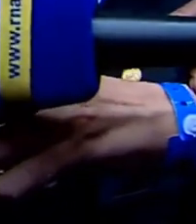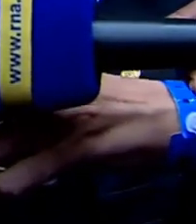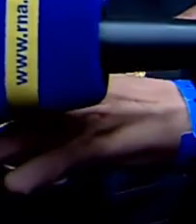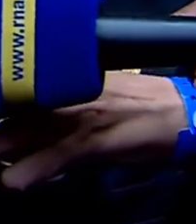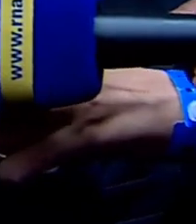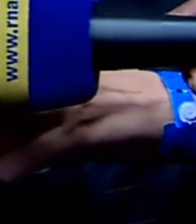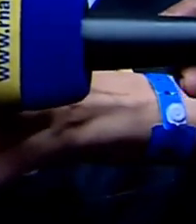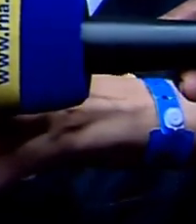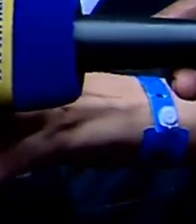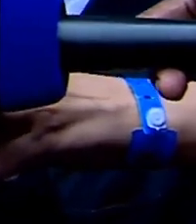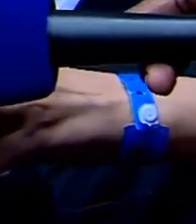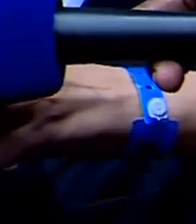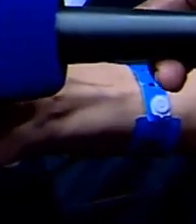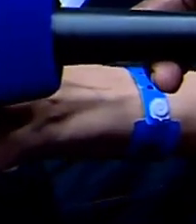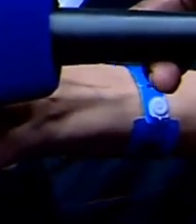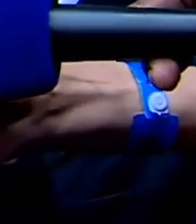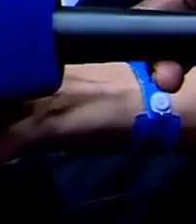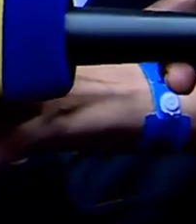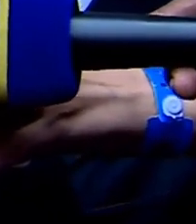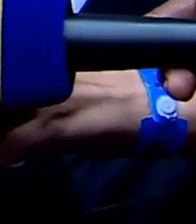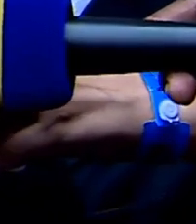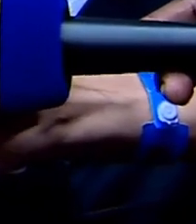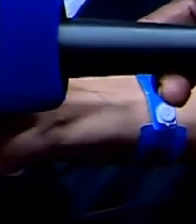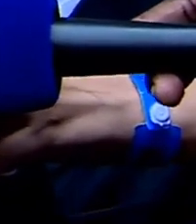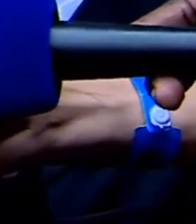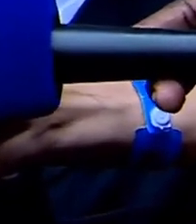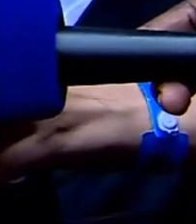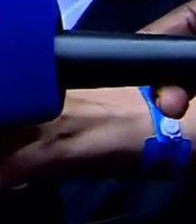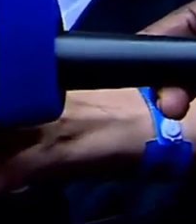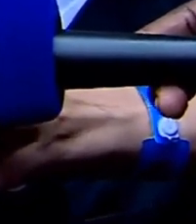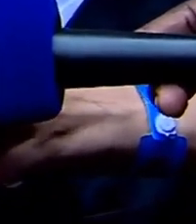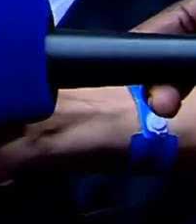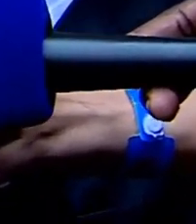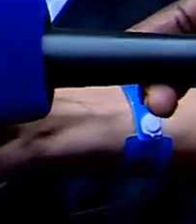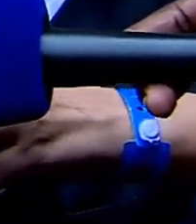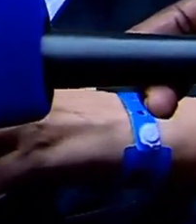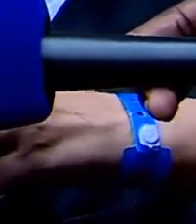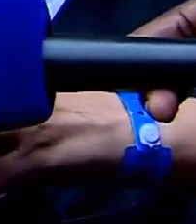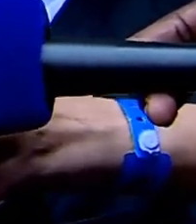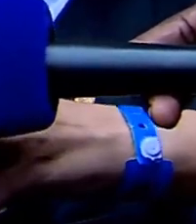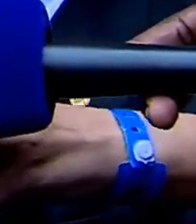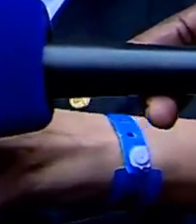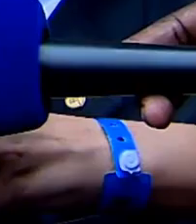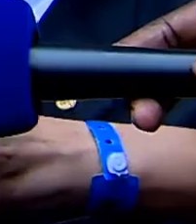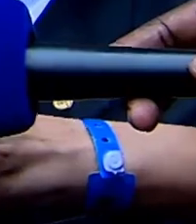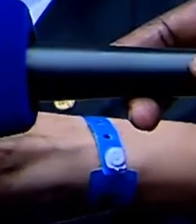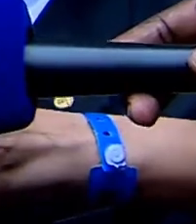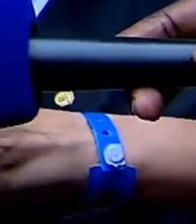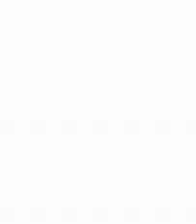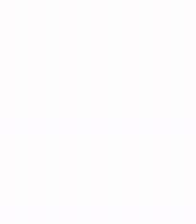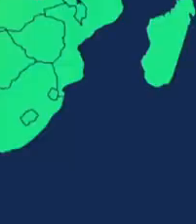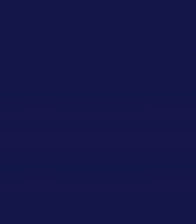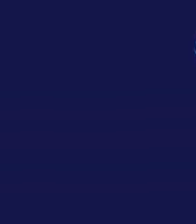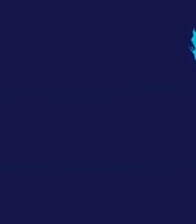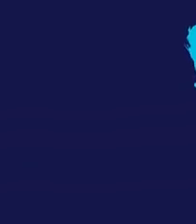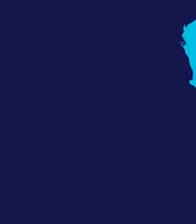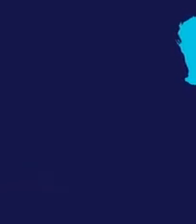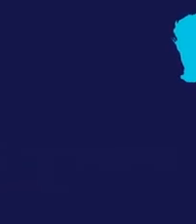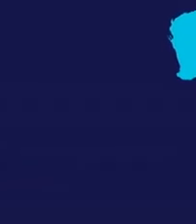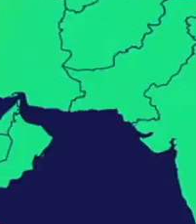mas que naturalmente ele tem os melhores desejos em relação a isso desejo que se faça justiça